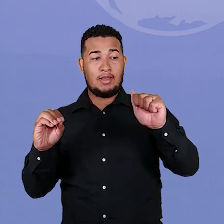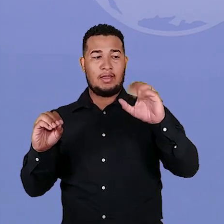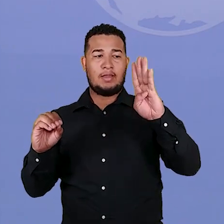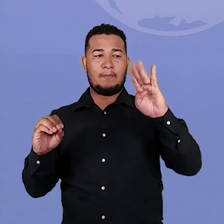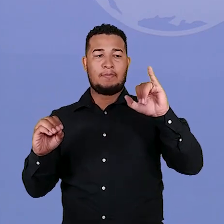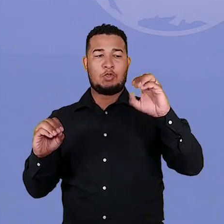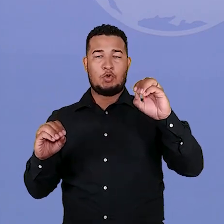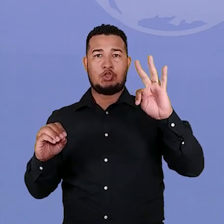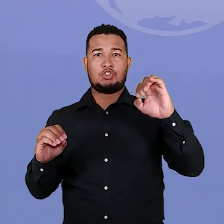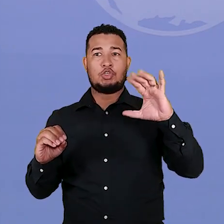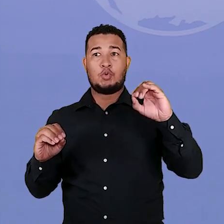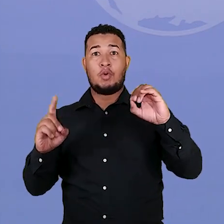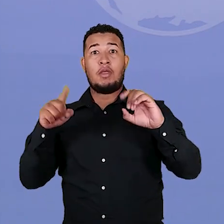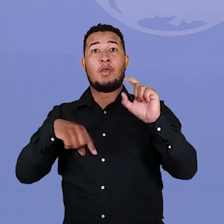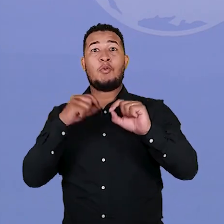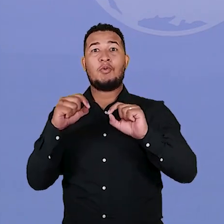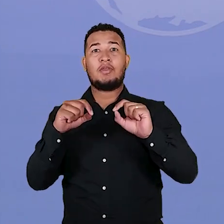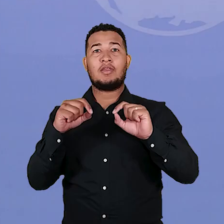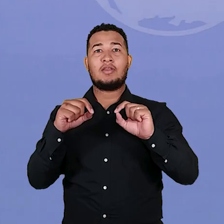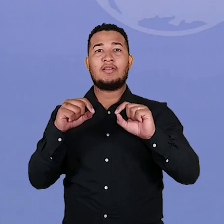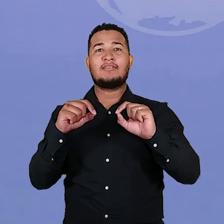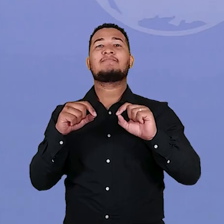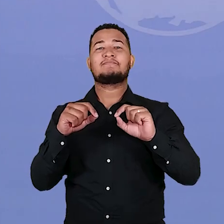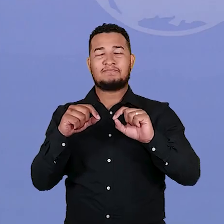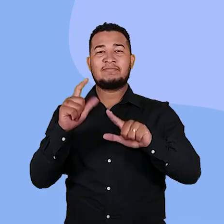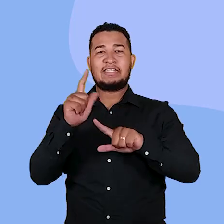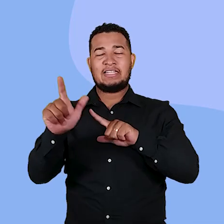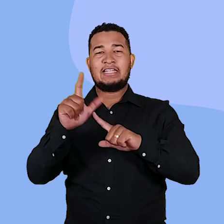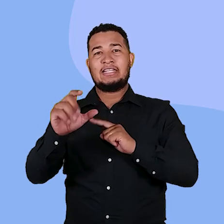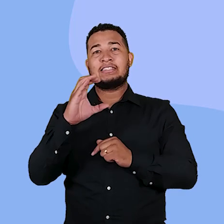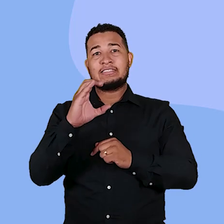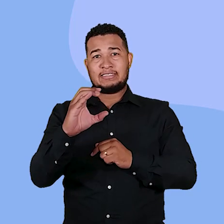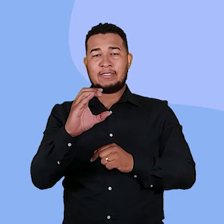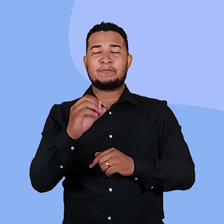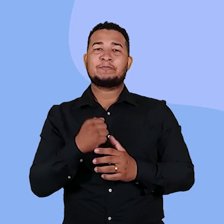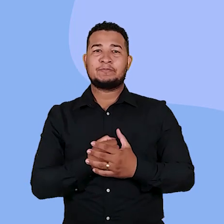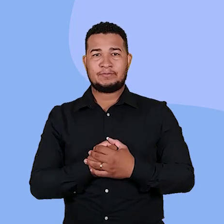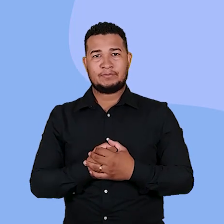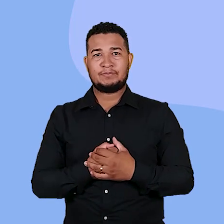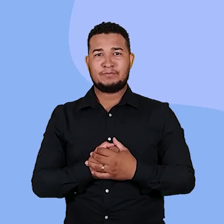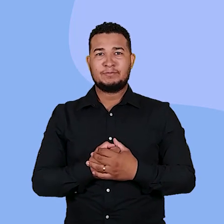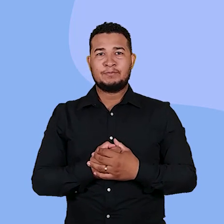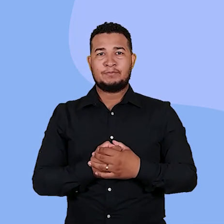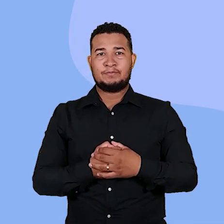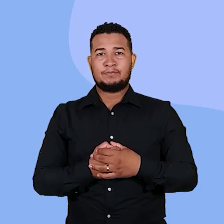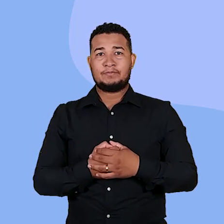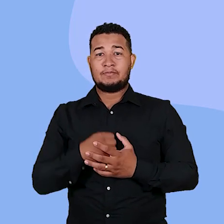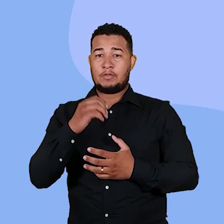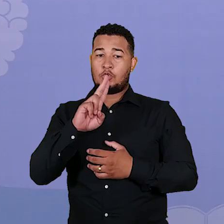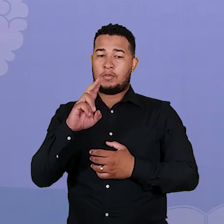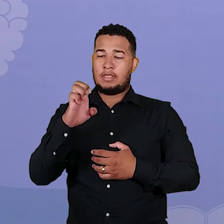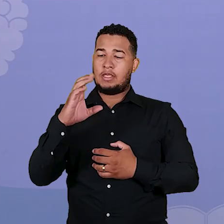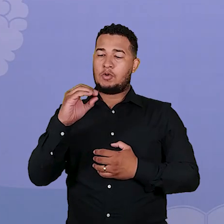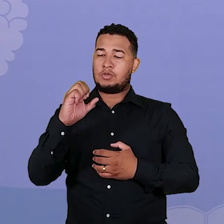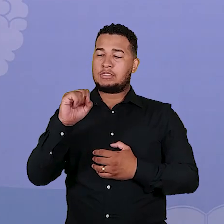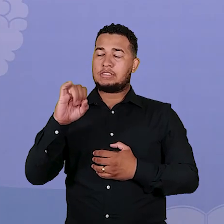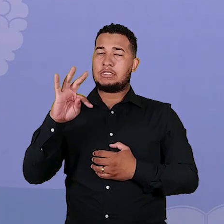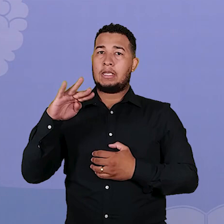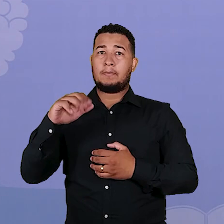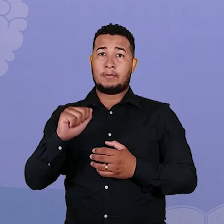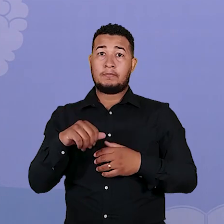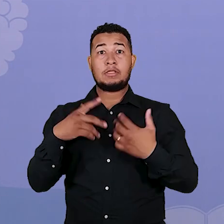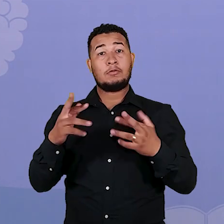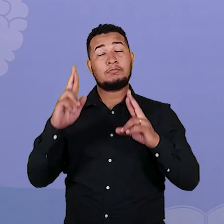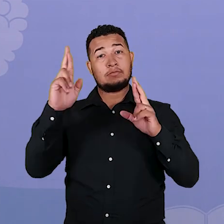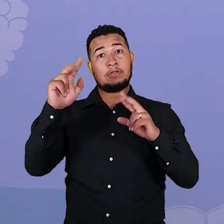e abiótico é o quê? Ecossistema, tá? É ali a letra C, ecossistema. Então, é